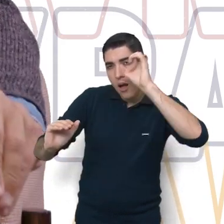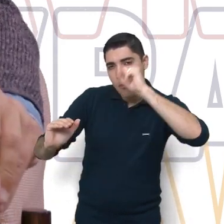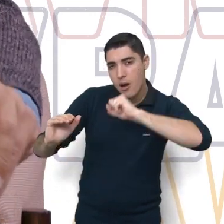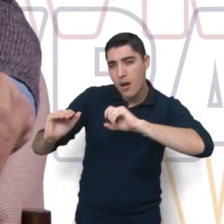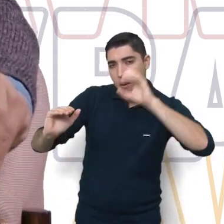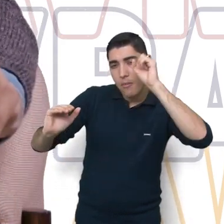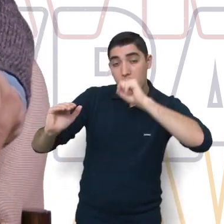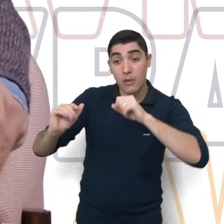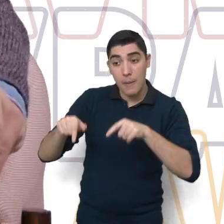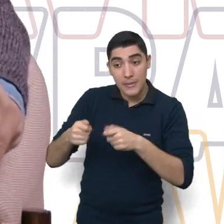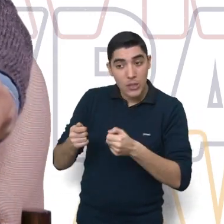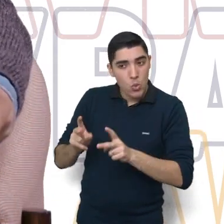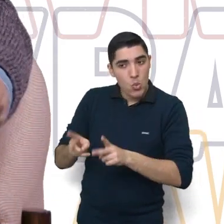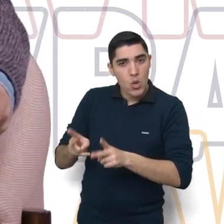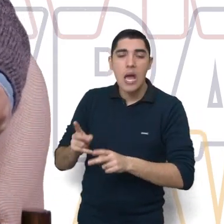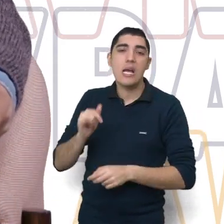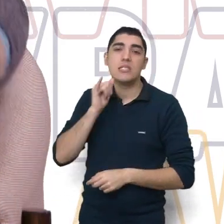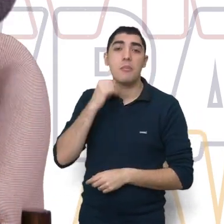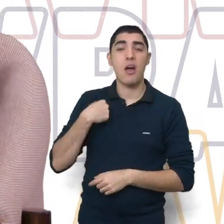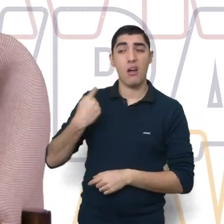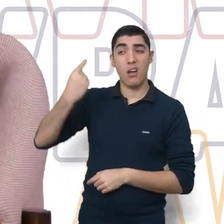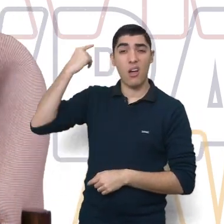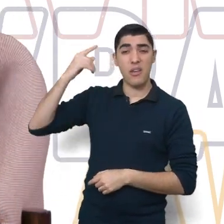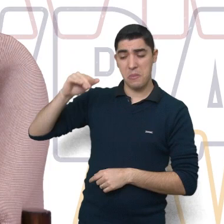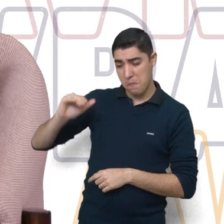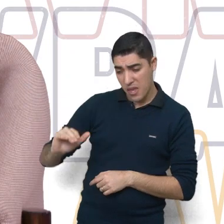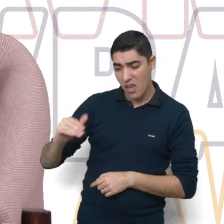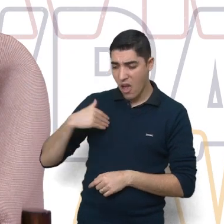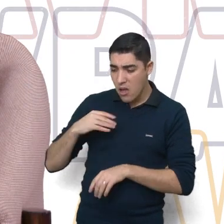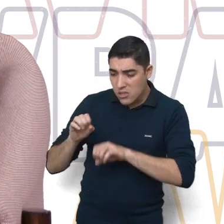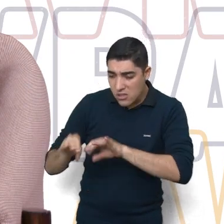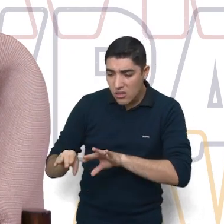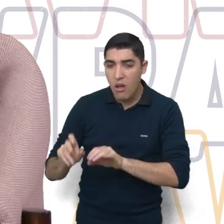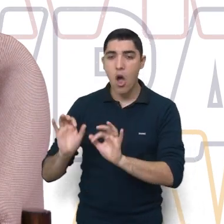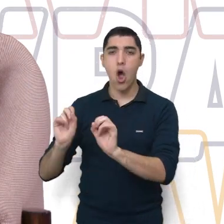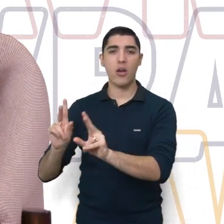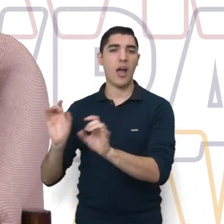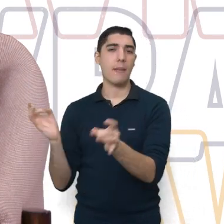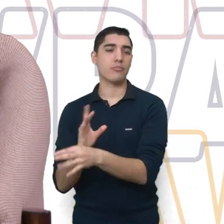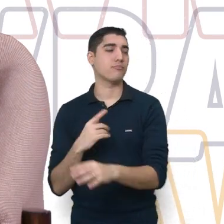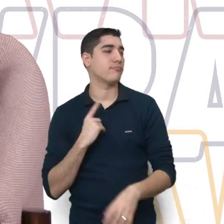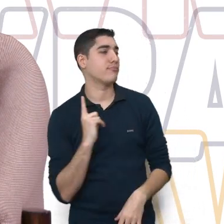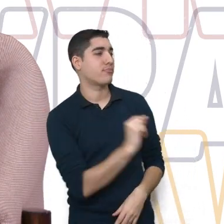com ele achar que eu formei ele ali aí depois quando ele chega na